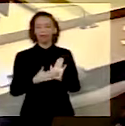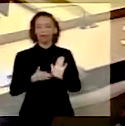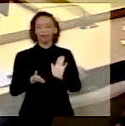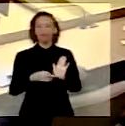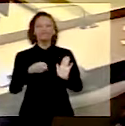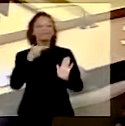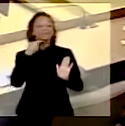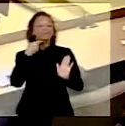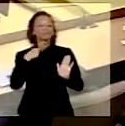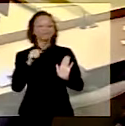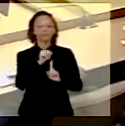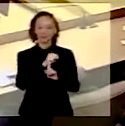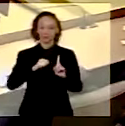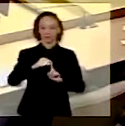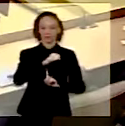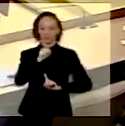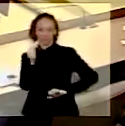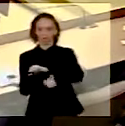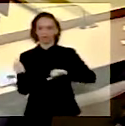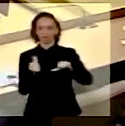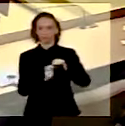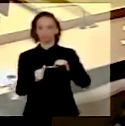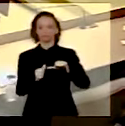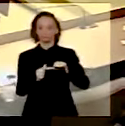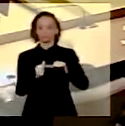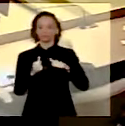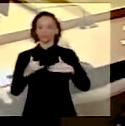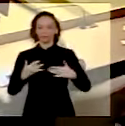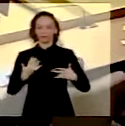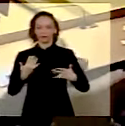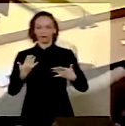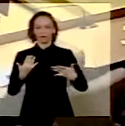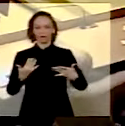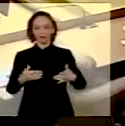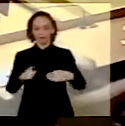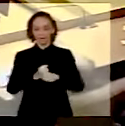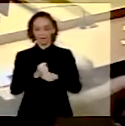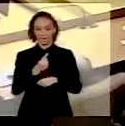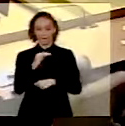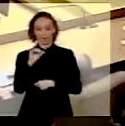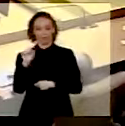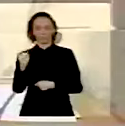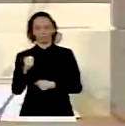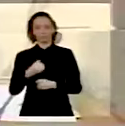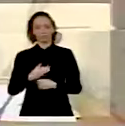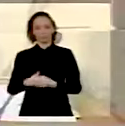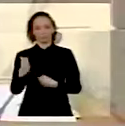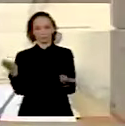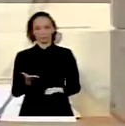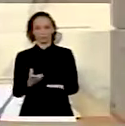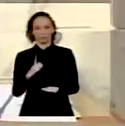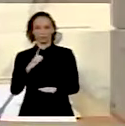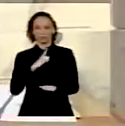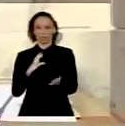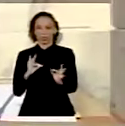sociedade rumo à mudança. Que, ao longo do ano que se inicia e que se instala, tenhamos